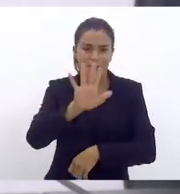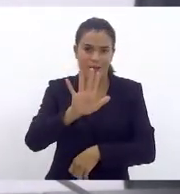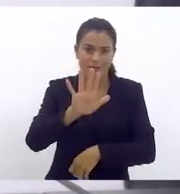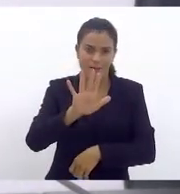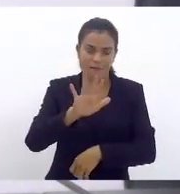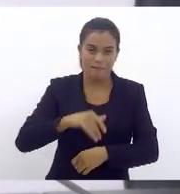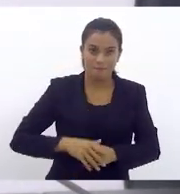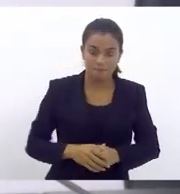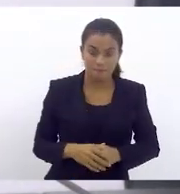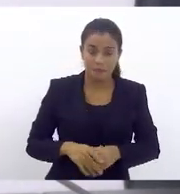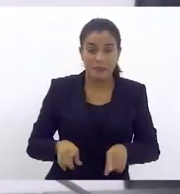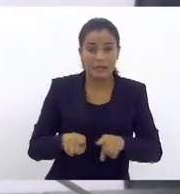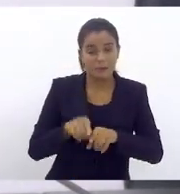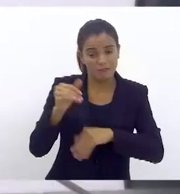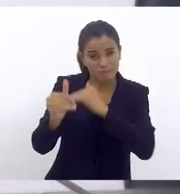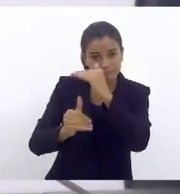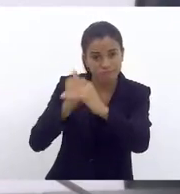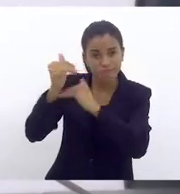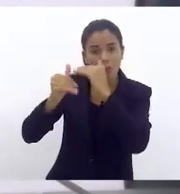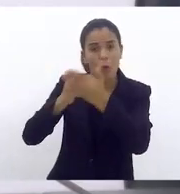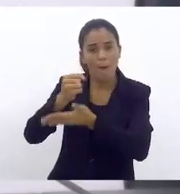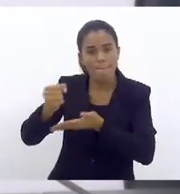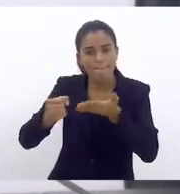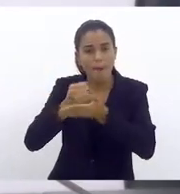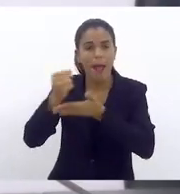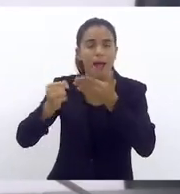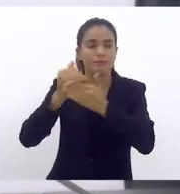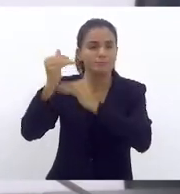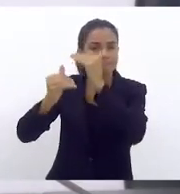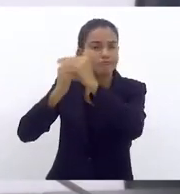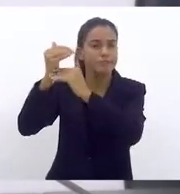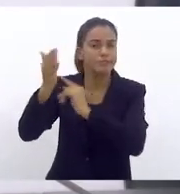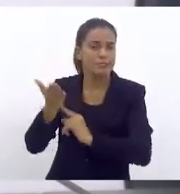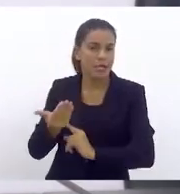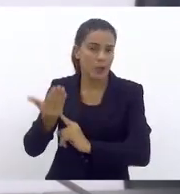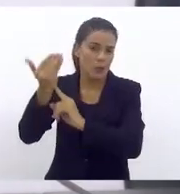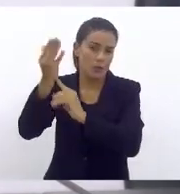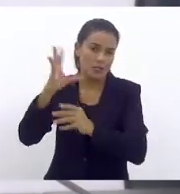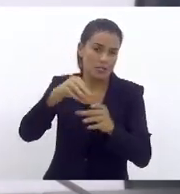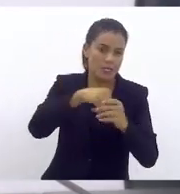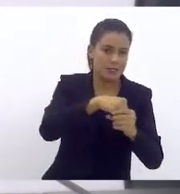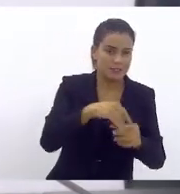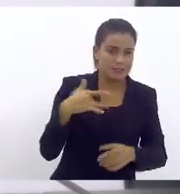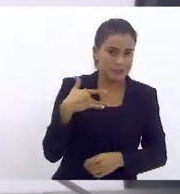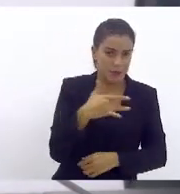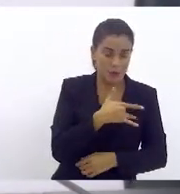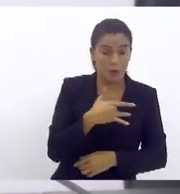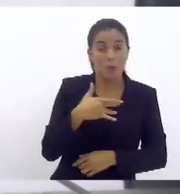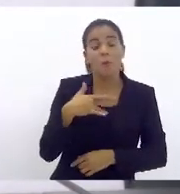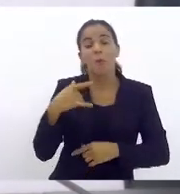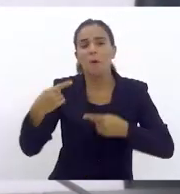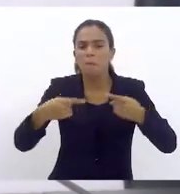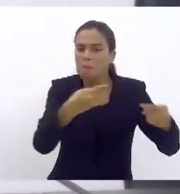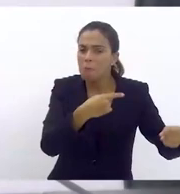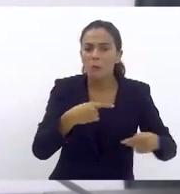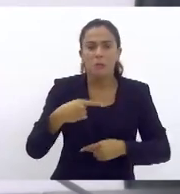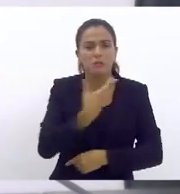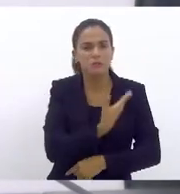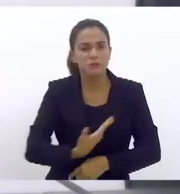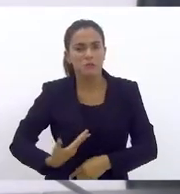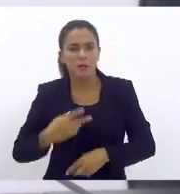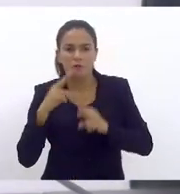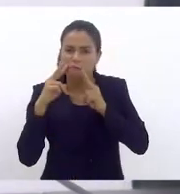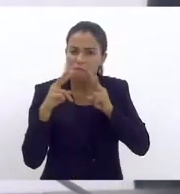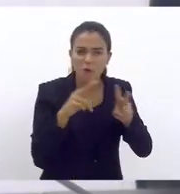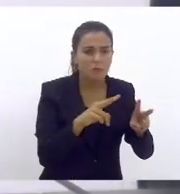de construção de uma base produtiva e tecnológica em saúde no nosso país uma política de estado voltada para redução